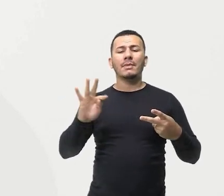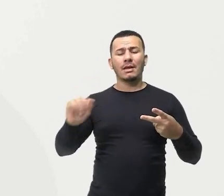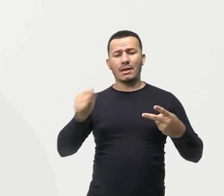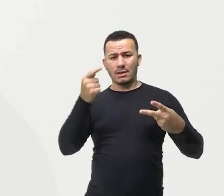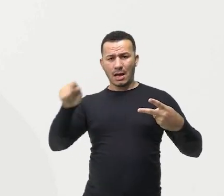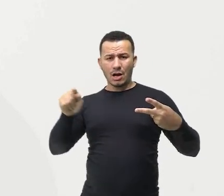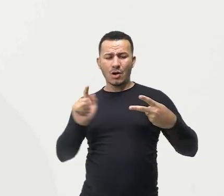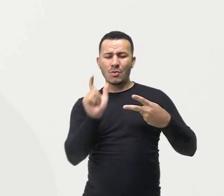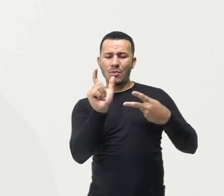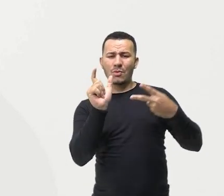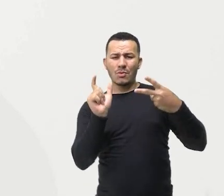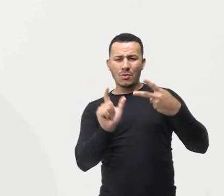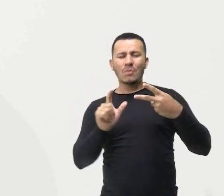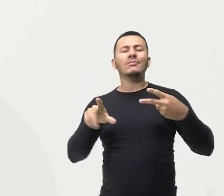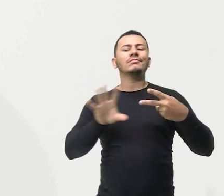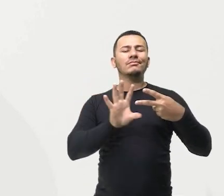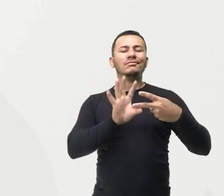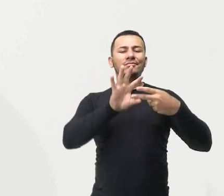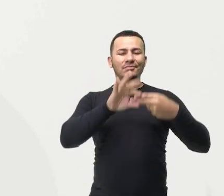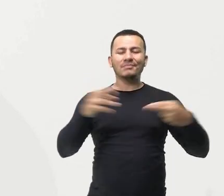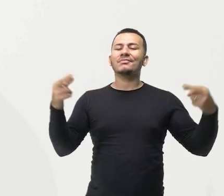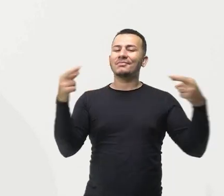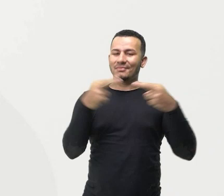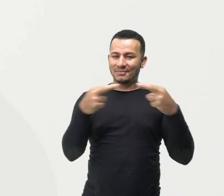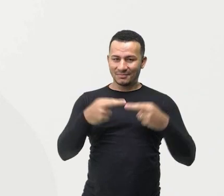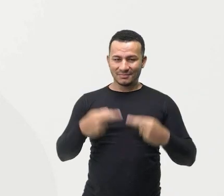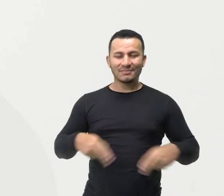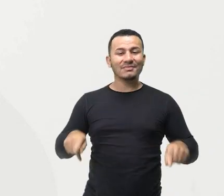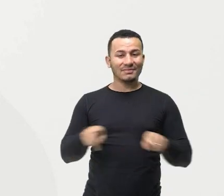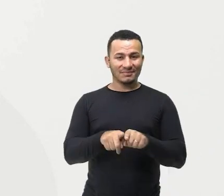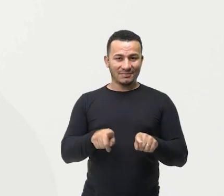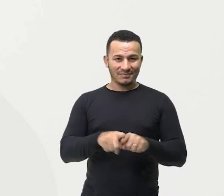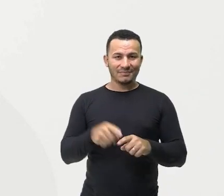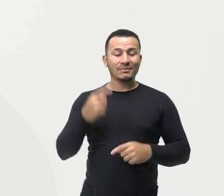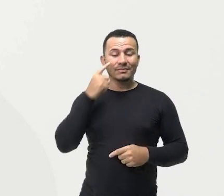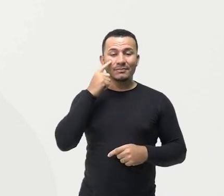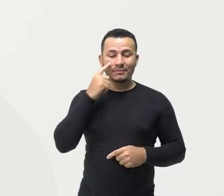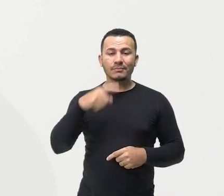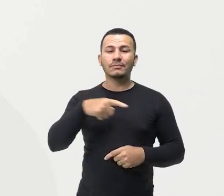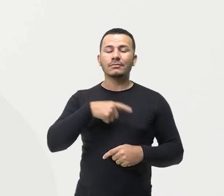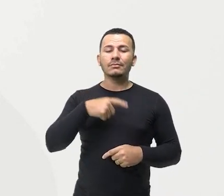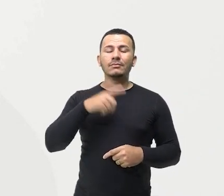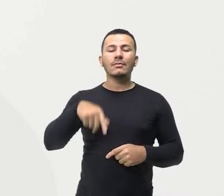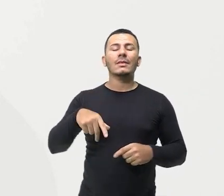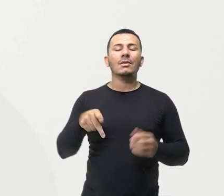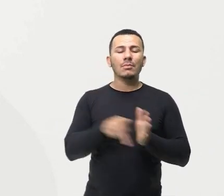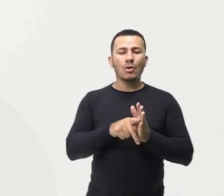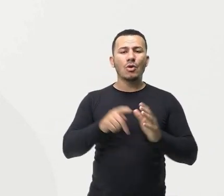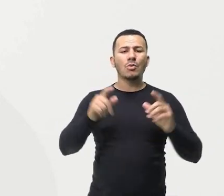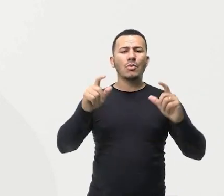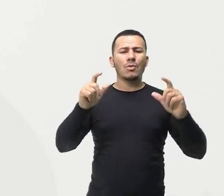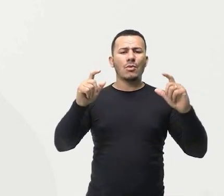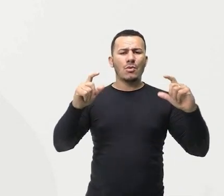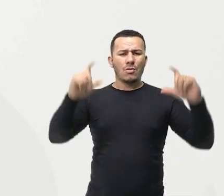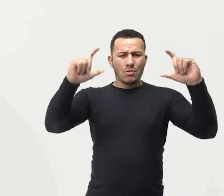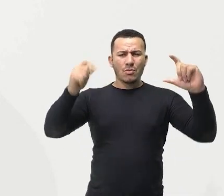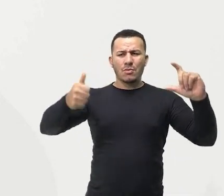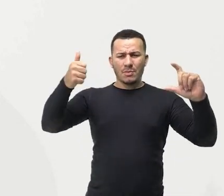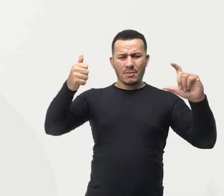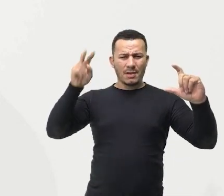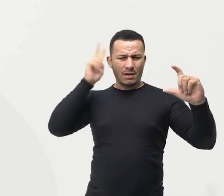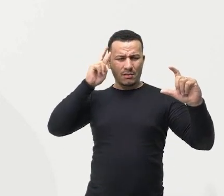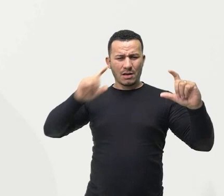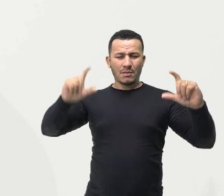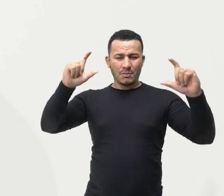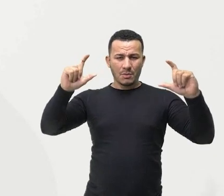aqui, outra rima também. Observe que diferente do verso, ou seja, da estrofe anterior, que nós